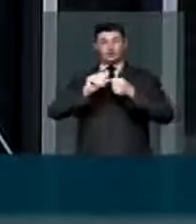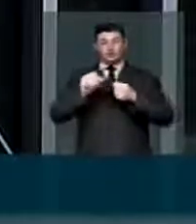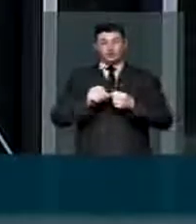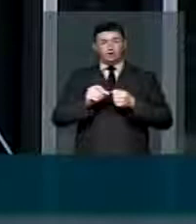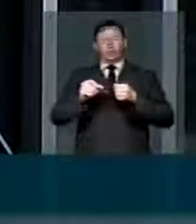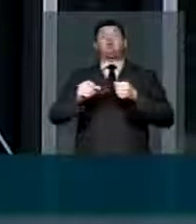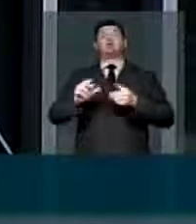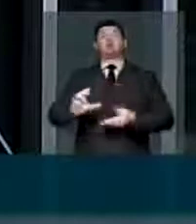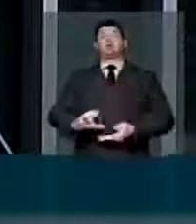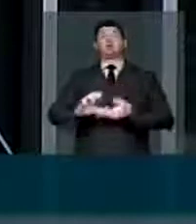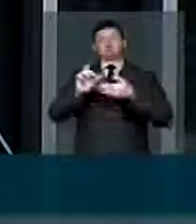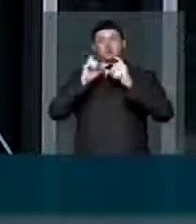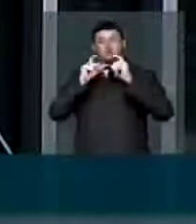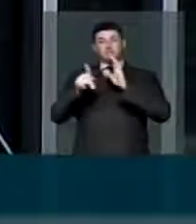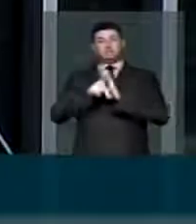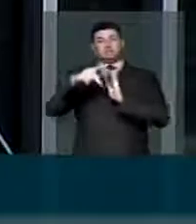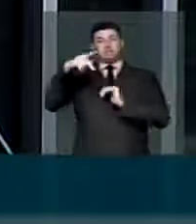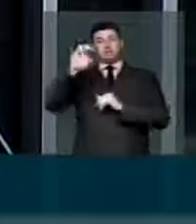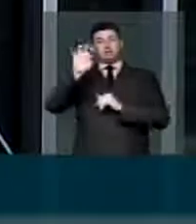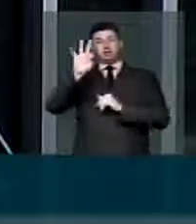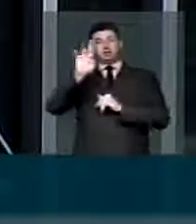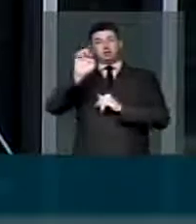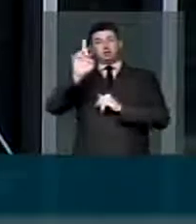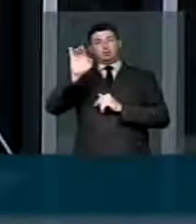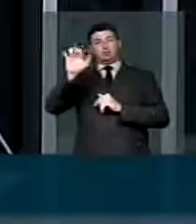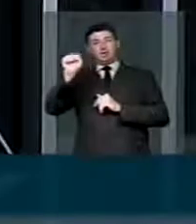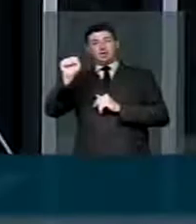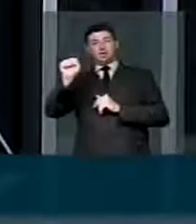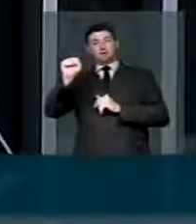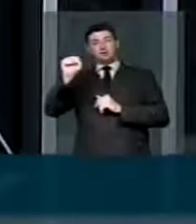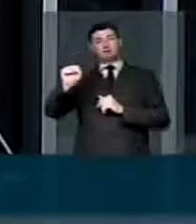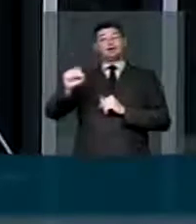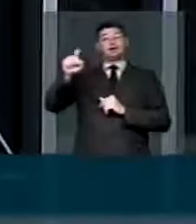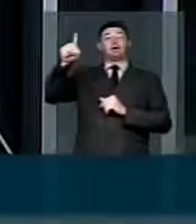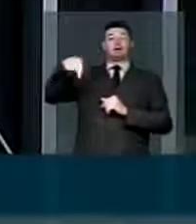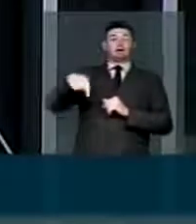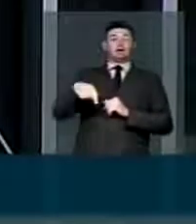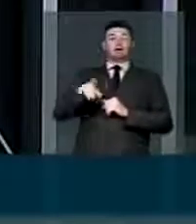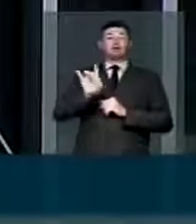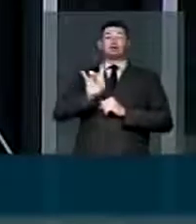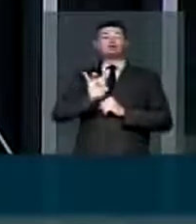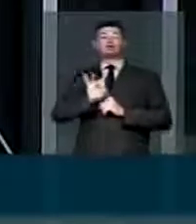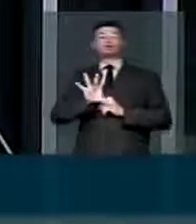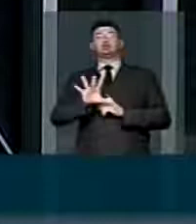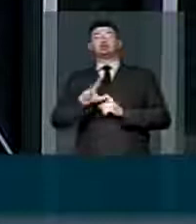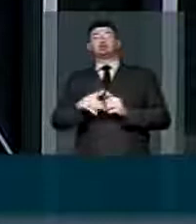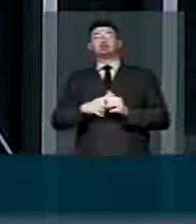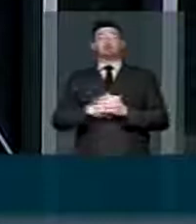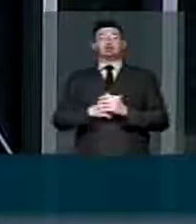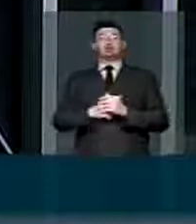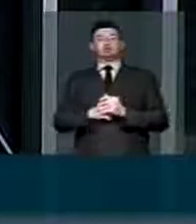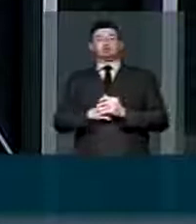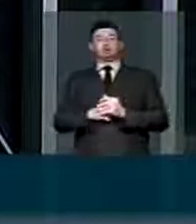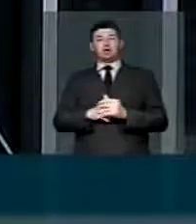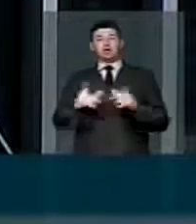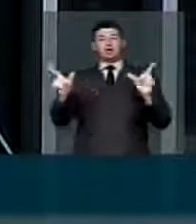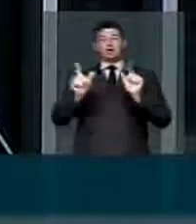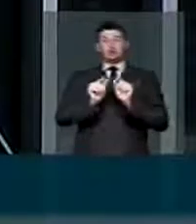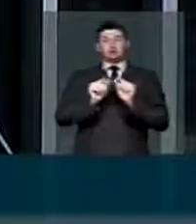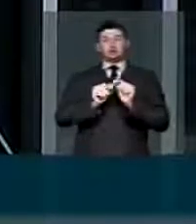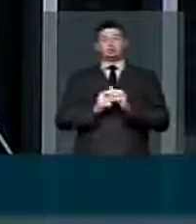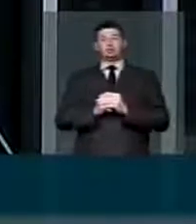para o Conselho de Administração da Petrobras eram apenas um resumo